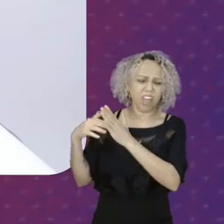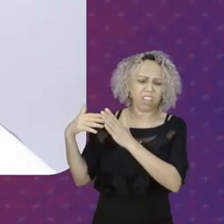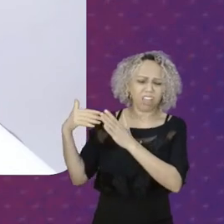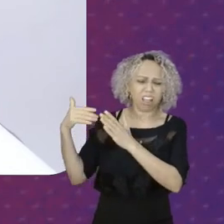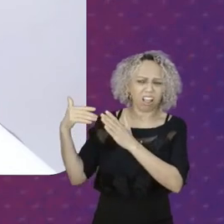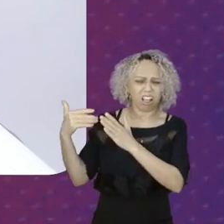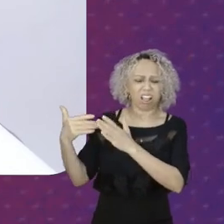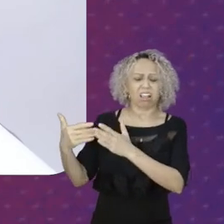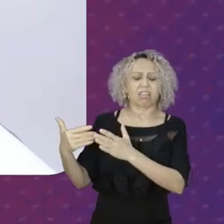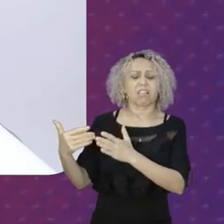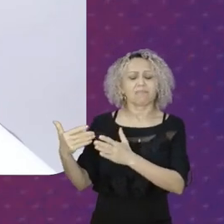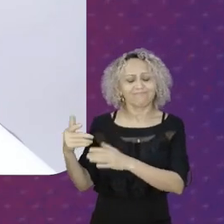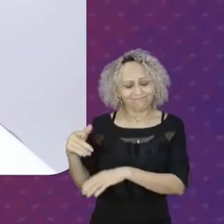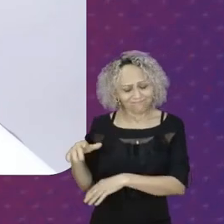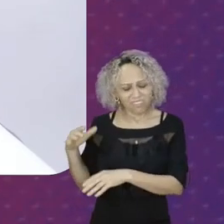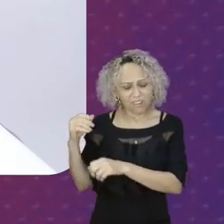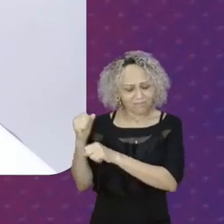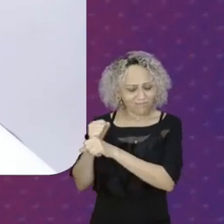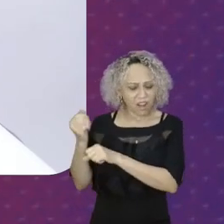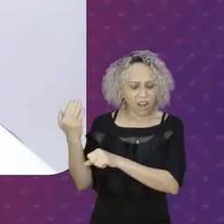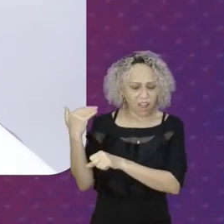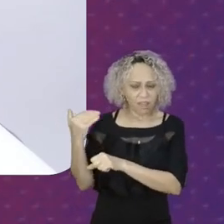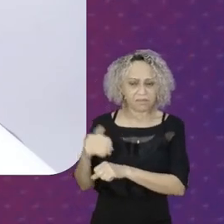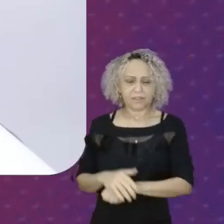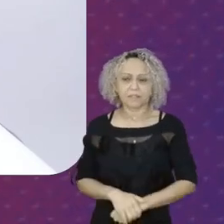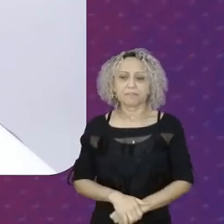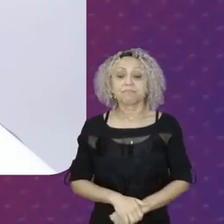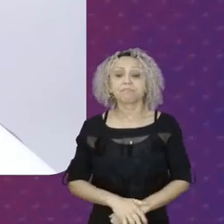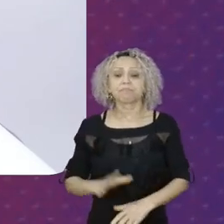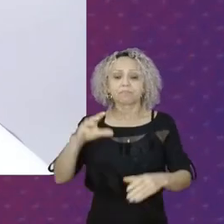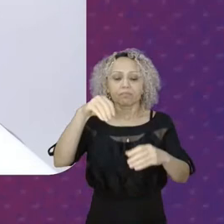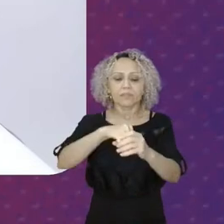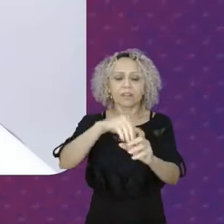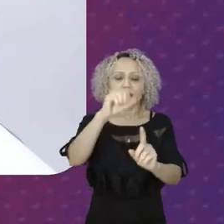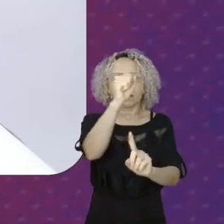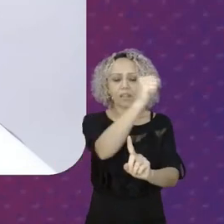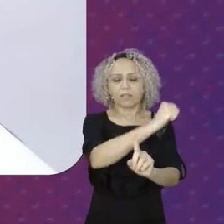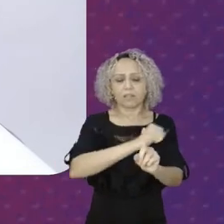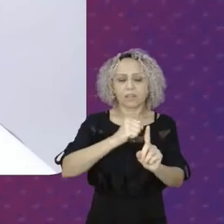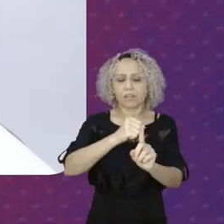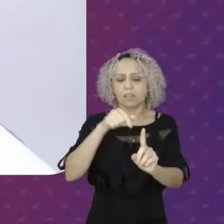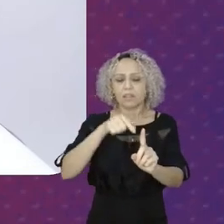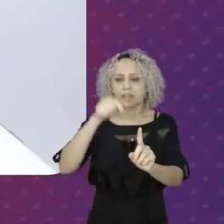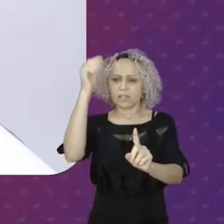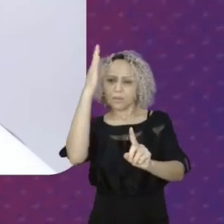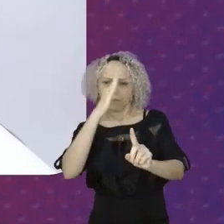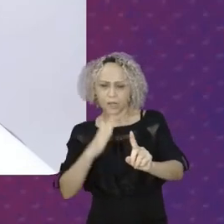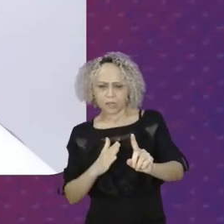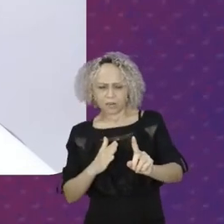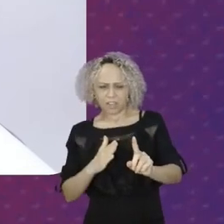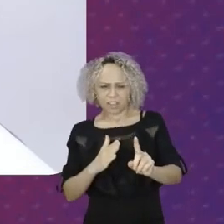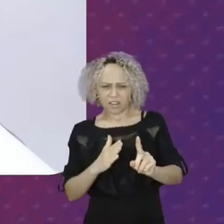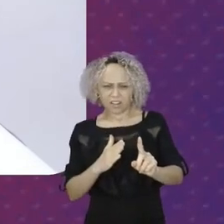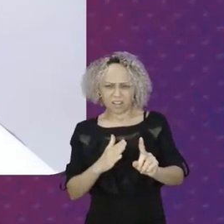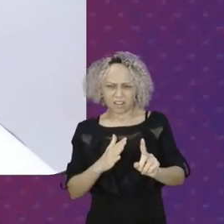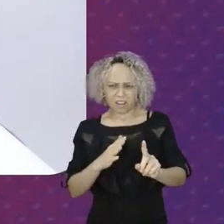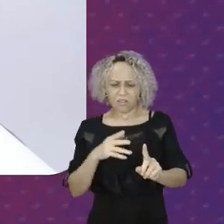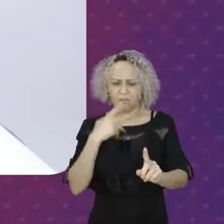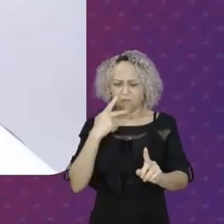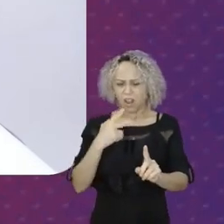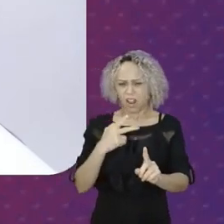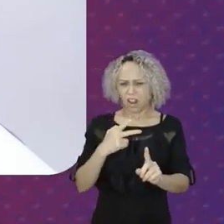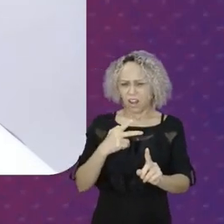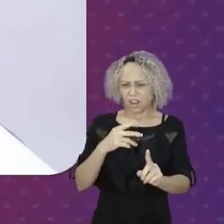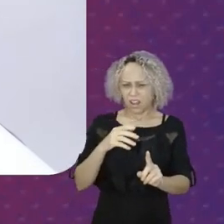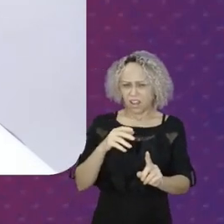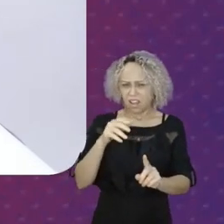da sociedade, principalmente uma sociedade brasileira como a nossa, que se diz em sua maioria cristã, né?